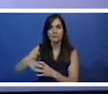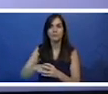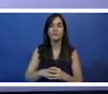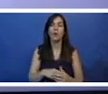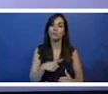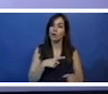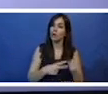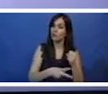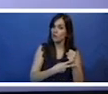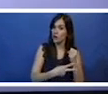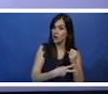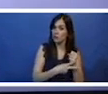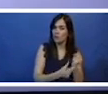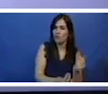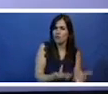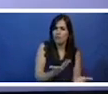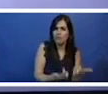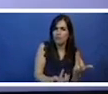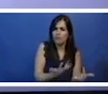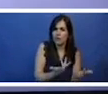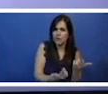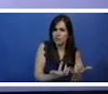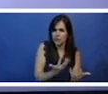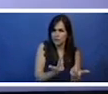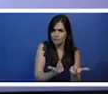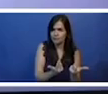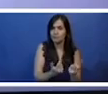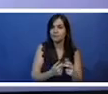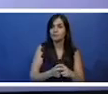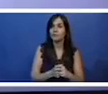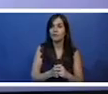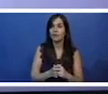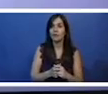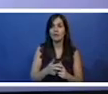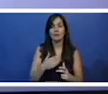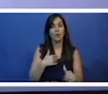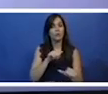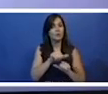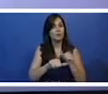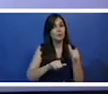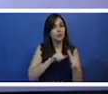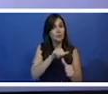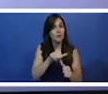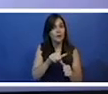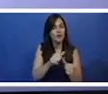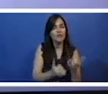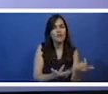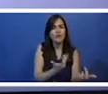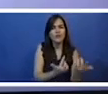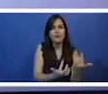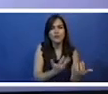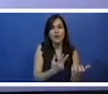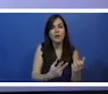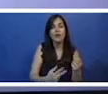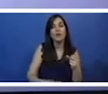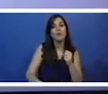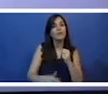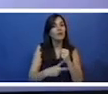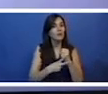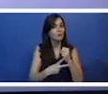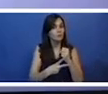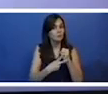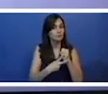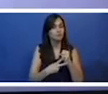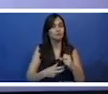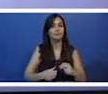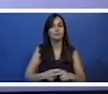Junte leite fervente a massa. Transformei em adjetivo um verbo. Verbo fervendo,